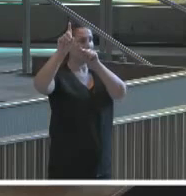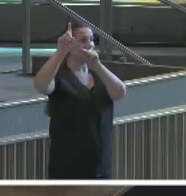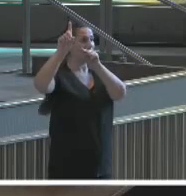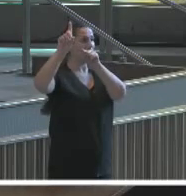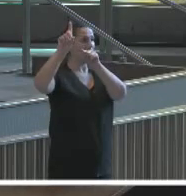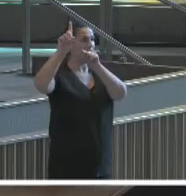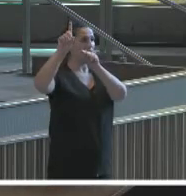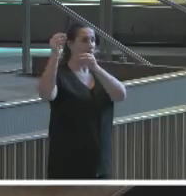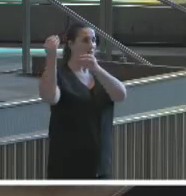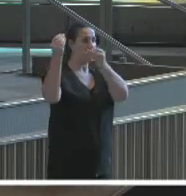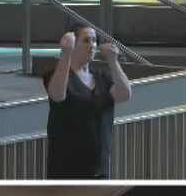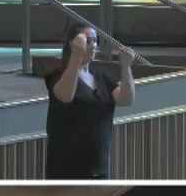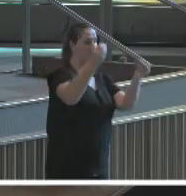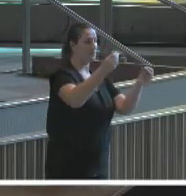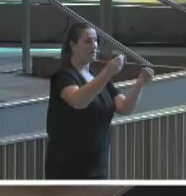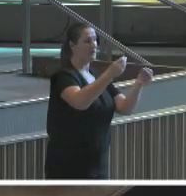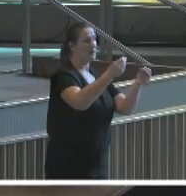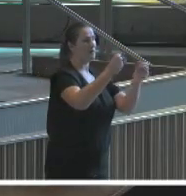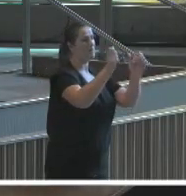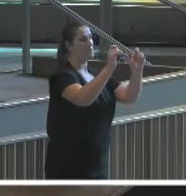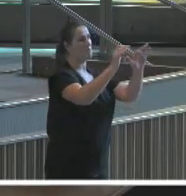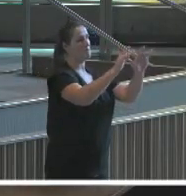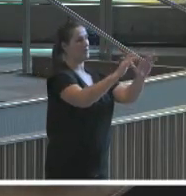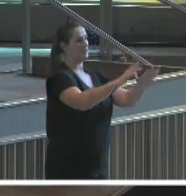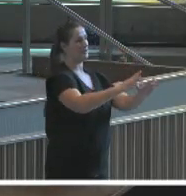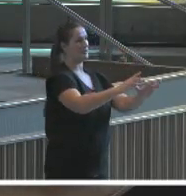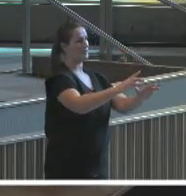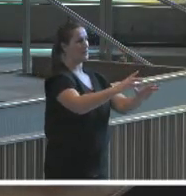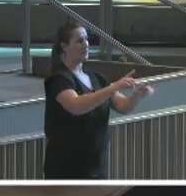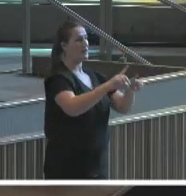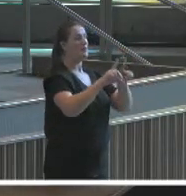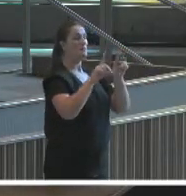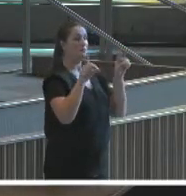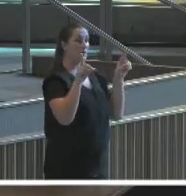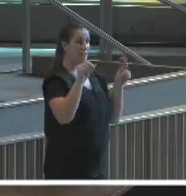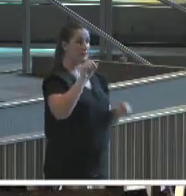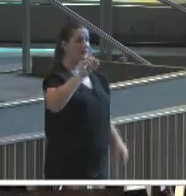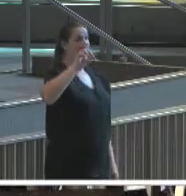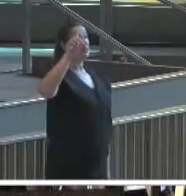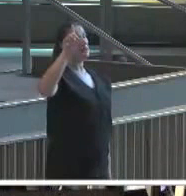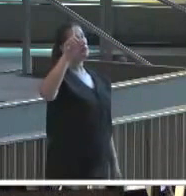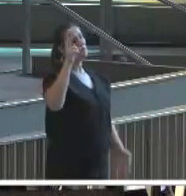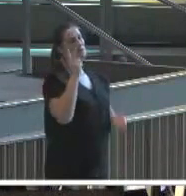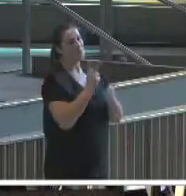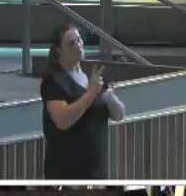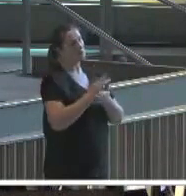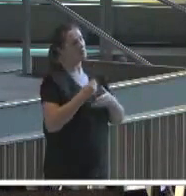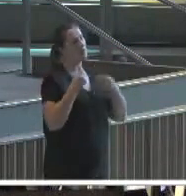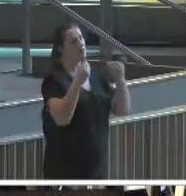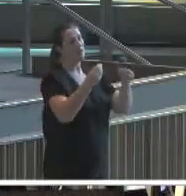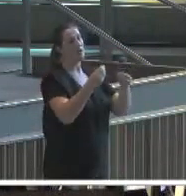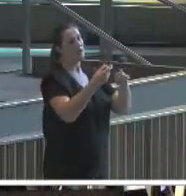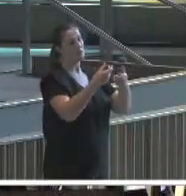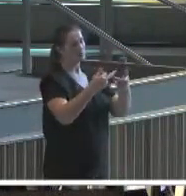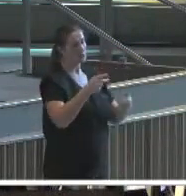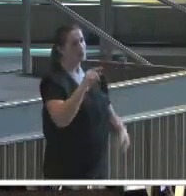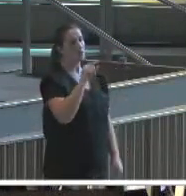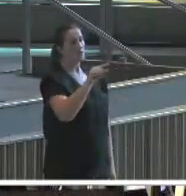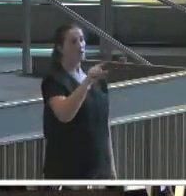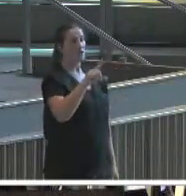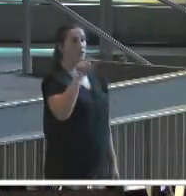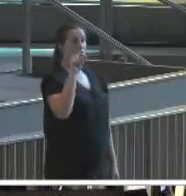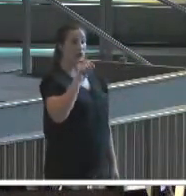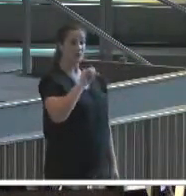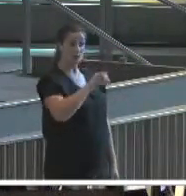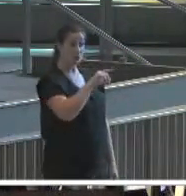o que vem dEle. Mas sempre Deus vai lhe dar o que você escolhe. Se você escolhe a